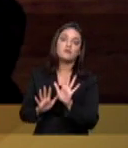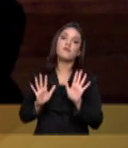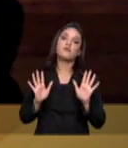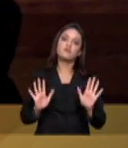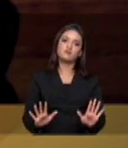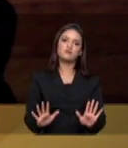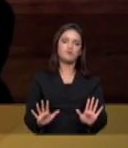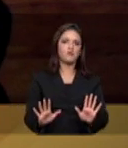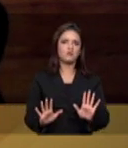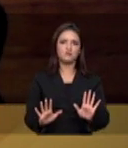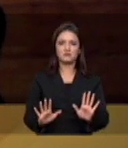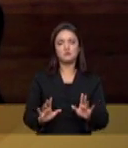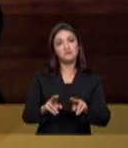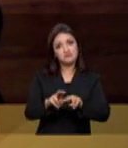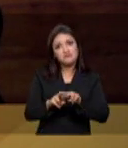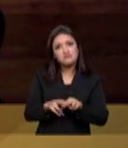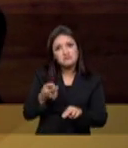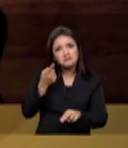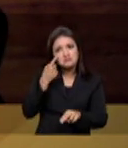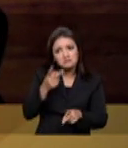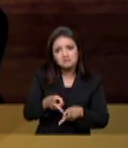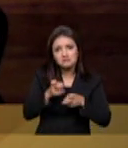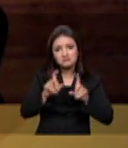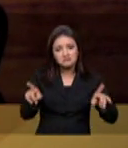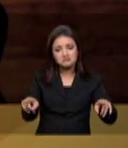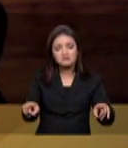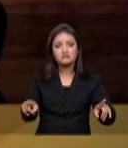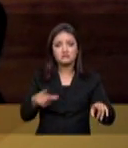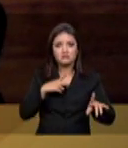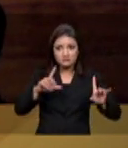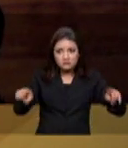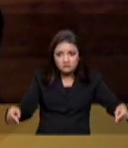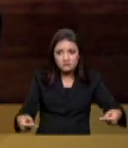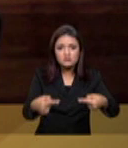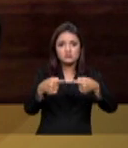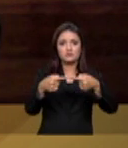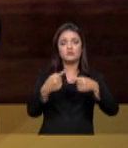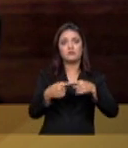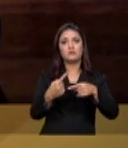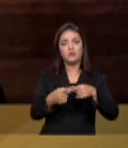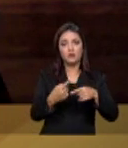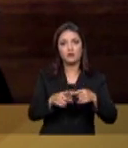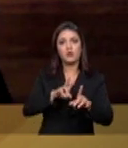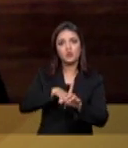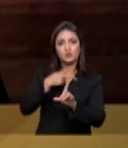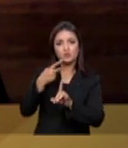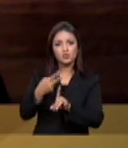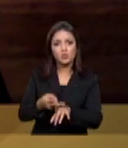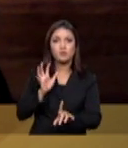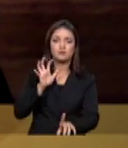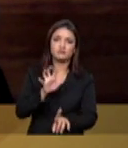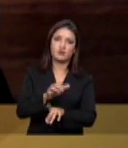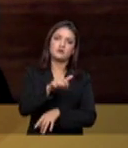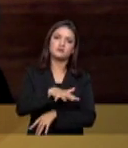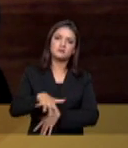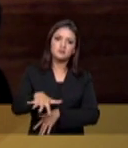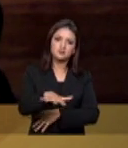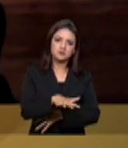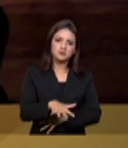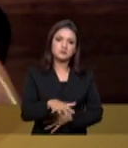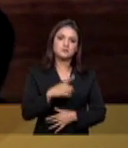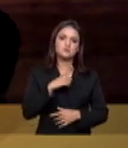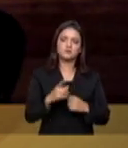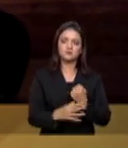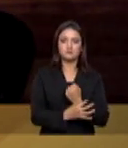existir em um compatibilidade na chamada dupla afetação da área